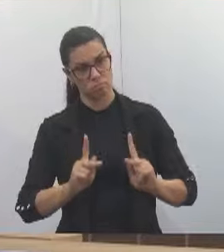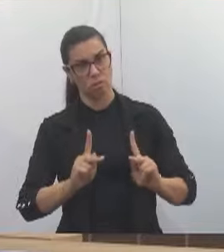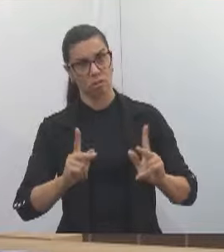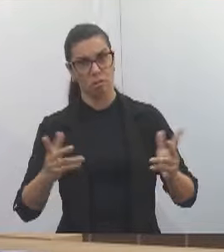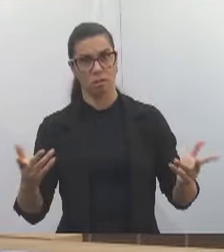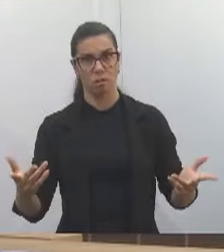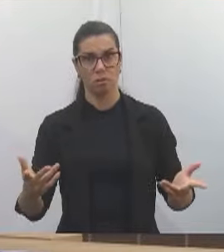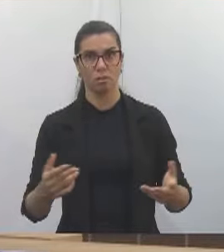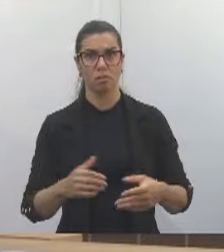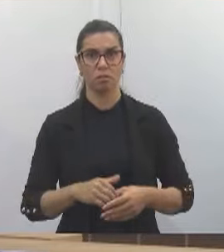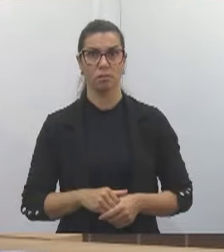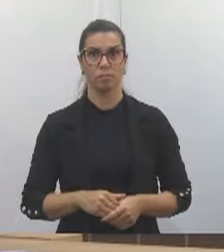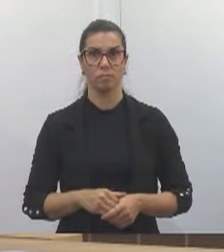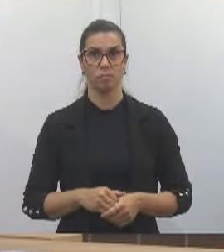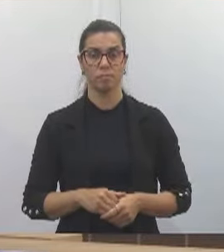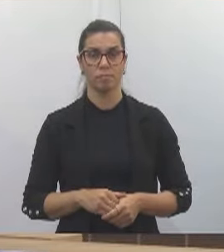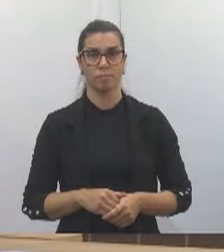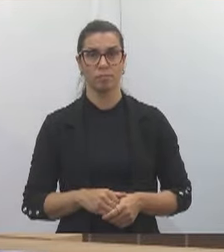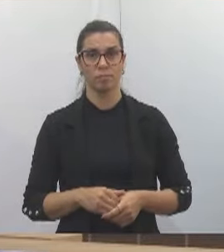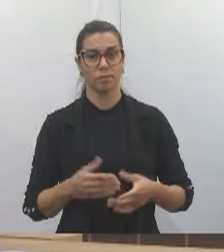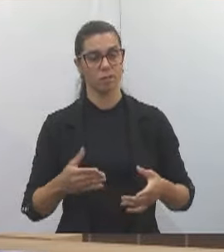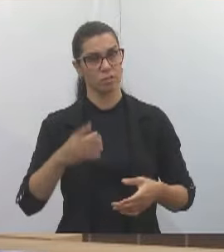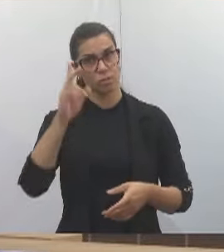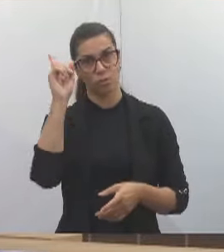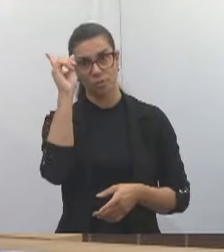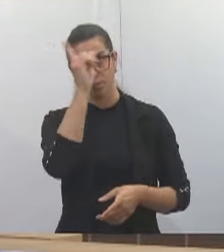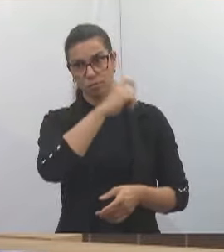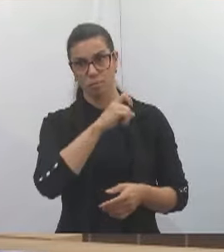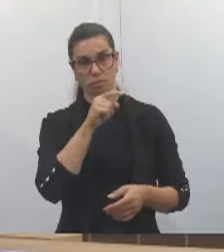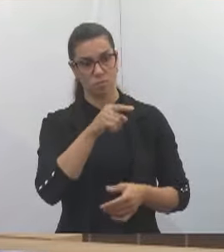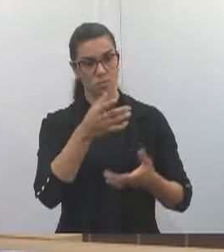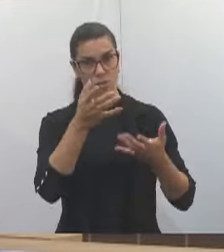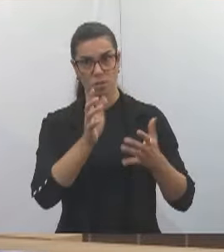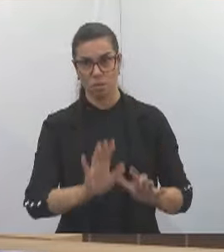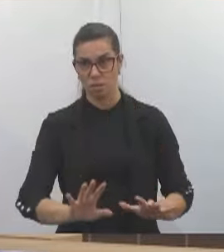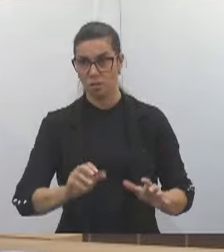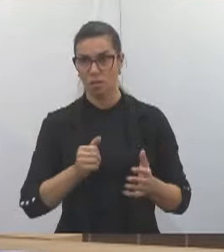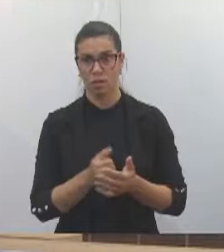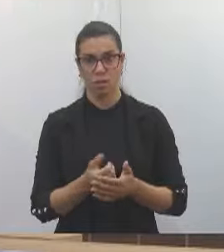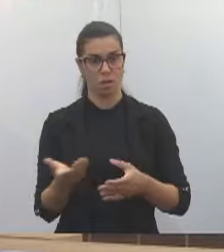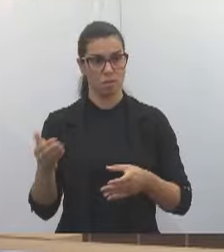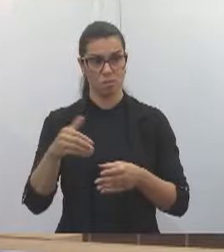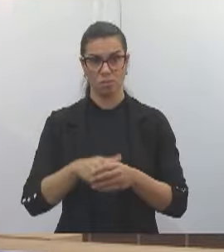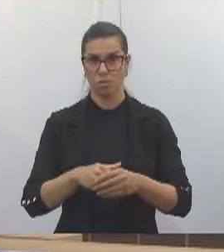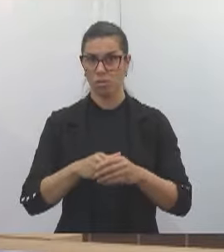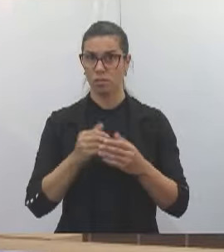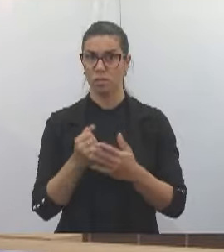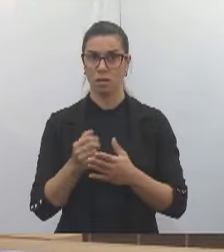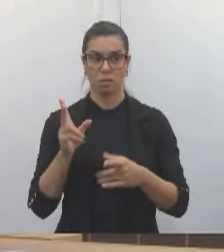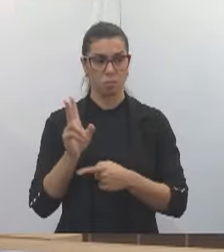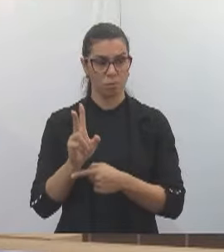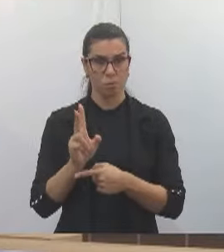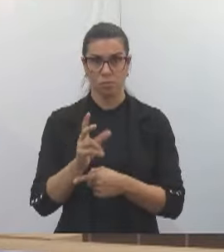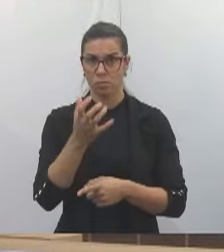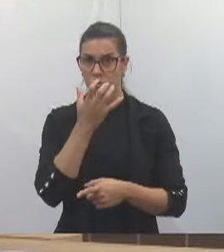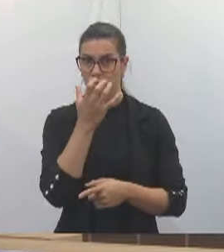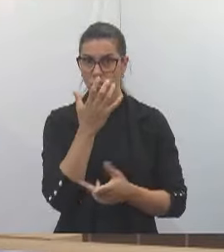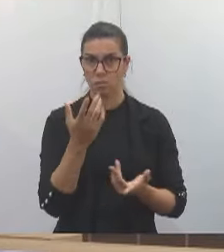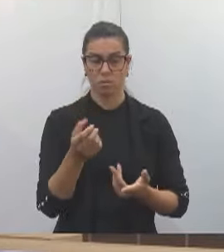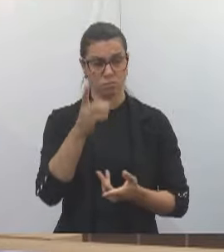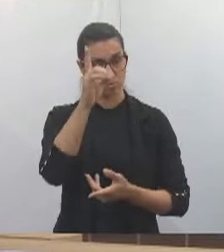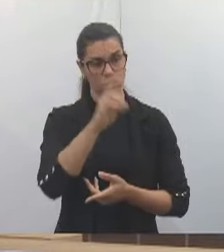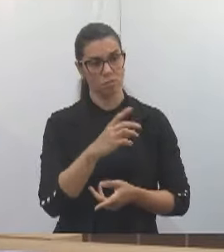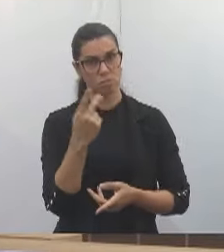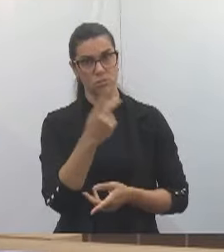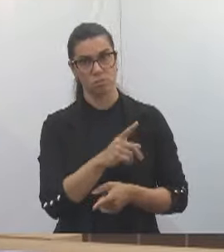mandatos para você mudar. Fica difícil, Valmir. Você não quer votar contra os a favor dos animais? É um direito seu. Mas não dá